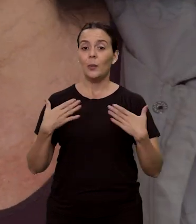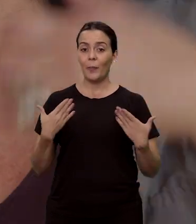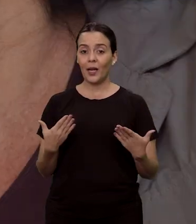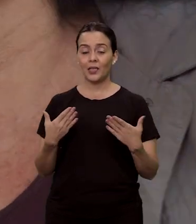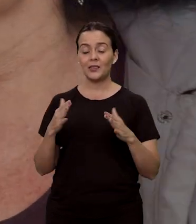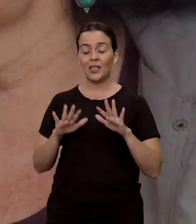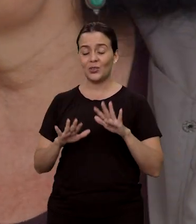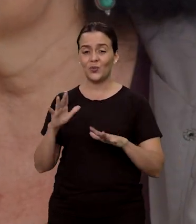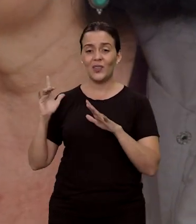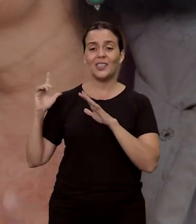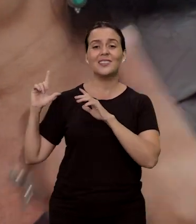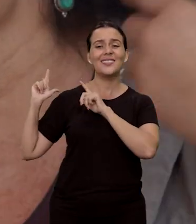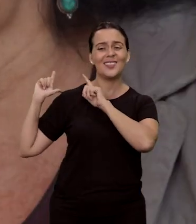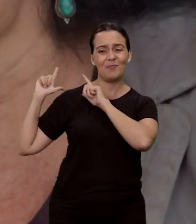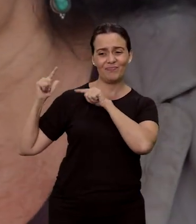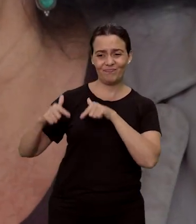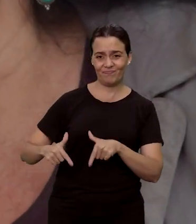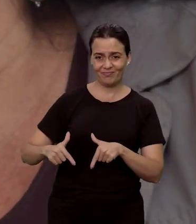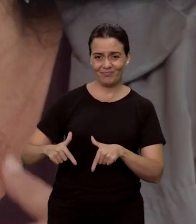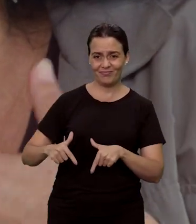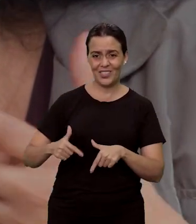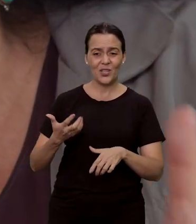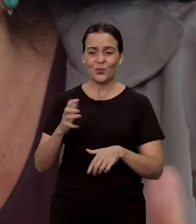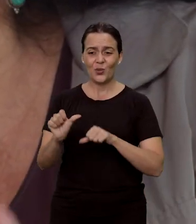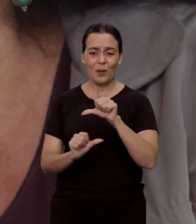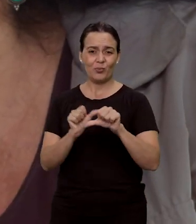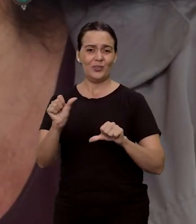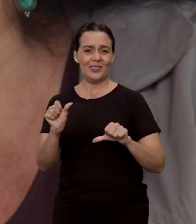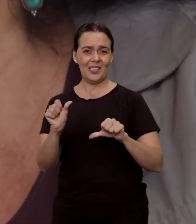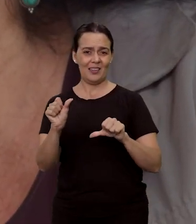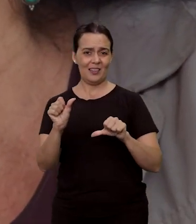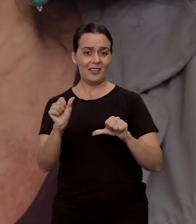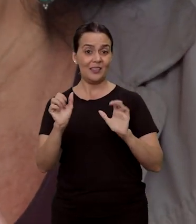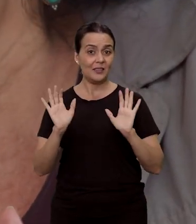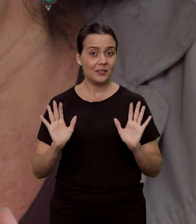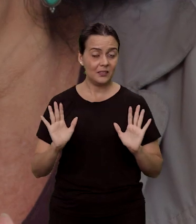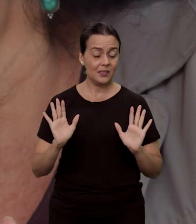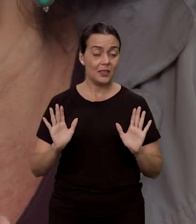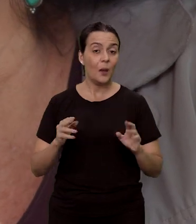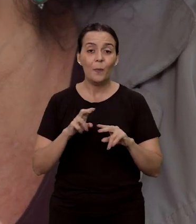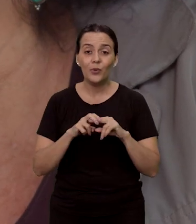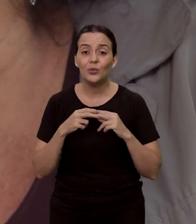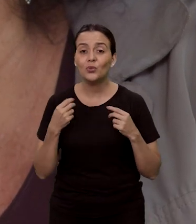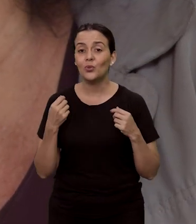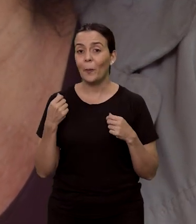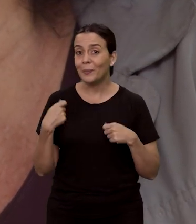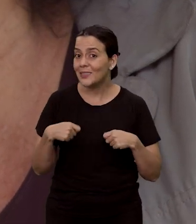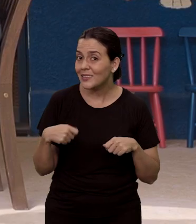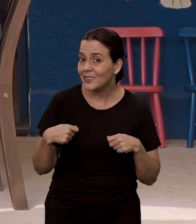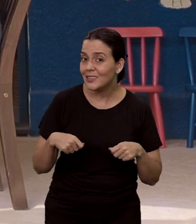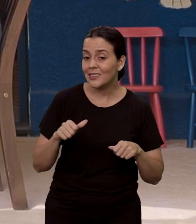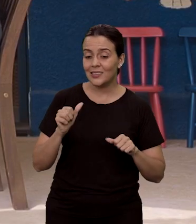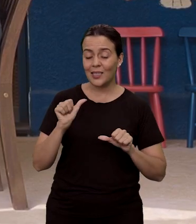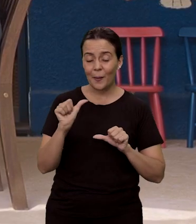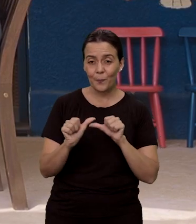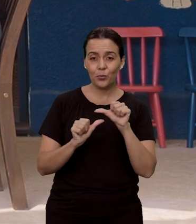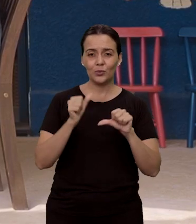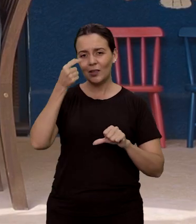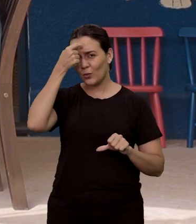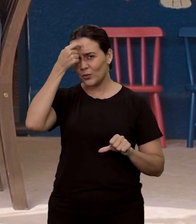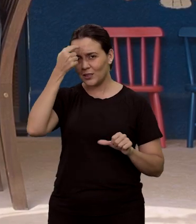são conservadores, que são negacionistas, que são retrógrados, né? Para isso que o mundo precisa hoje. Mudança climática